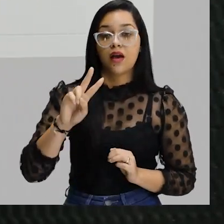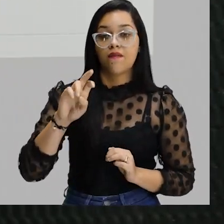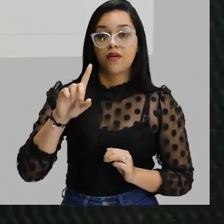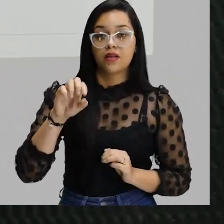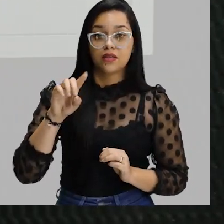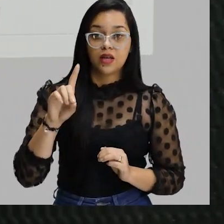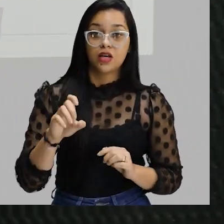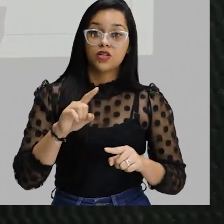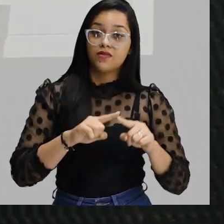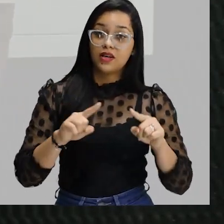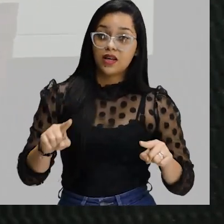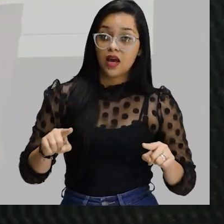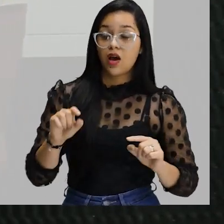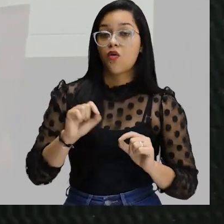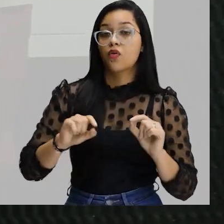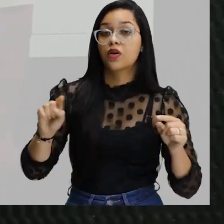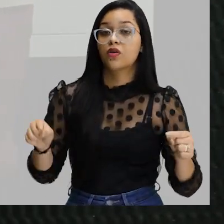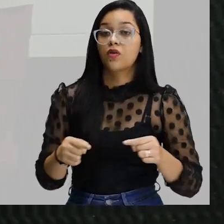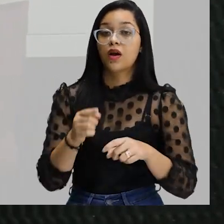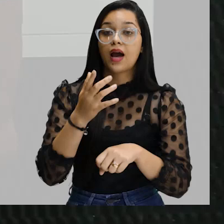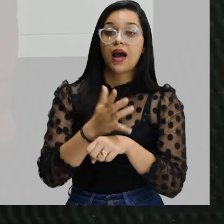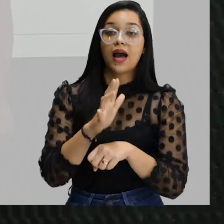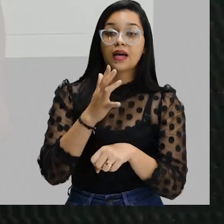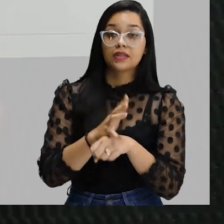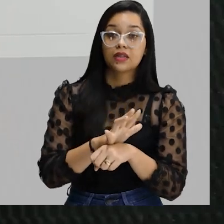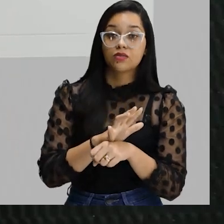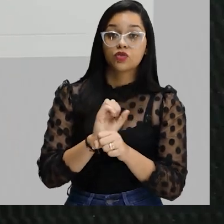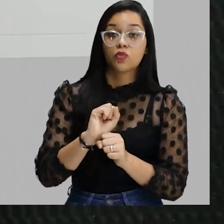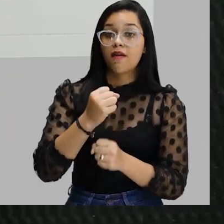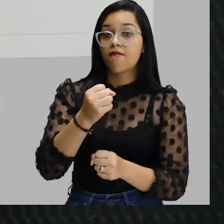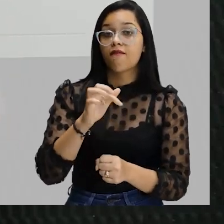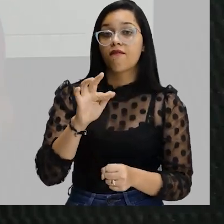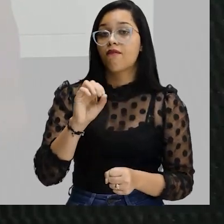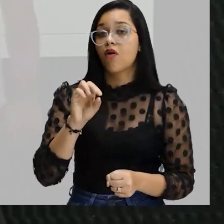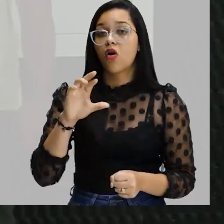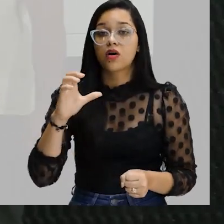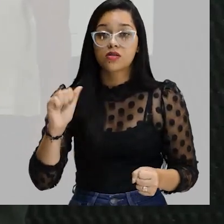ela vai variar graças à ação de uma força,